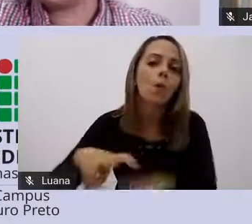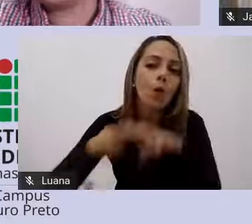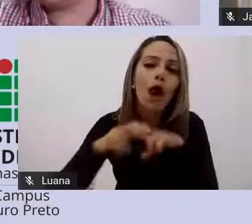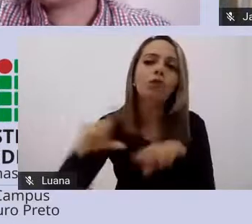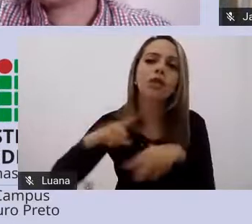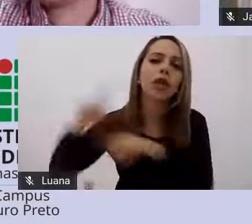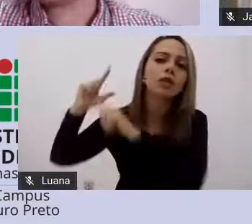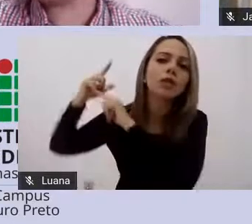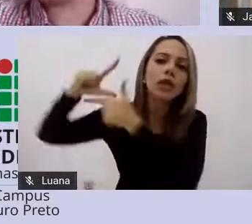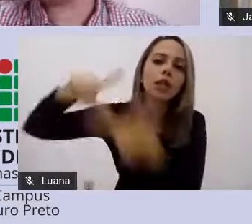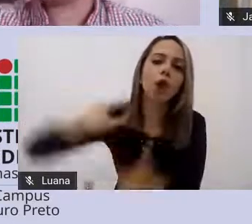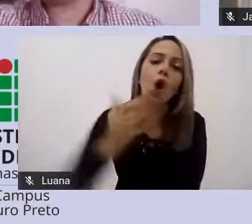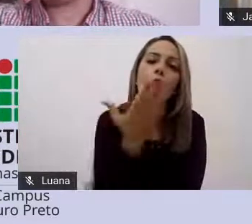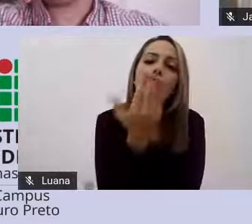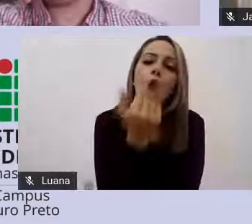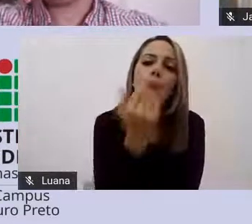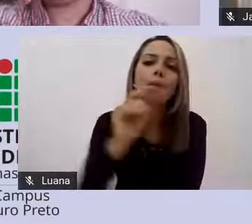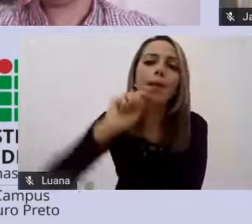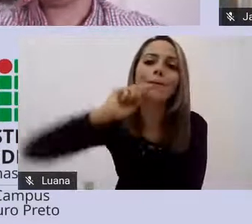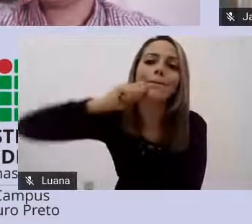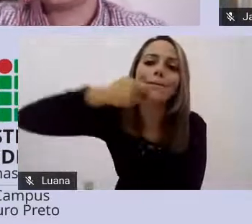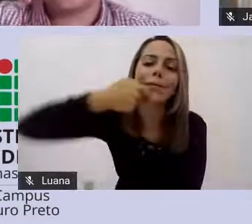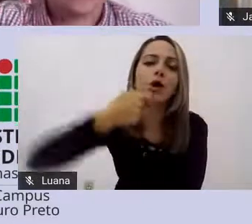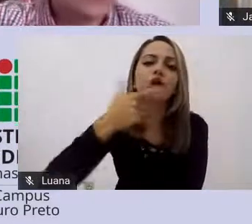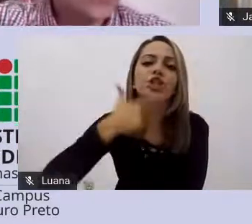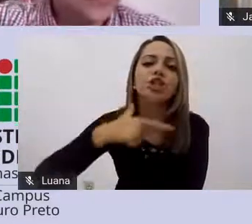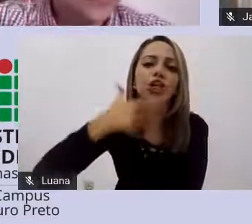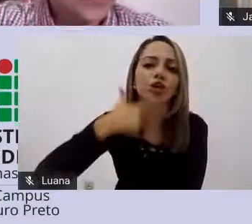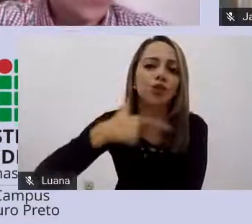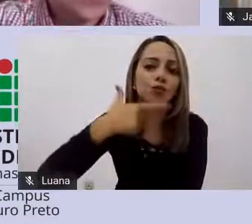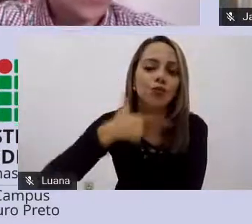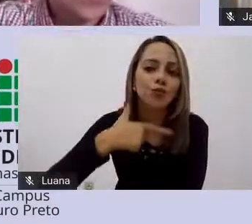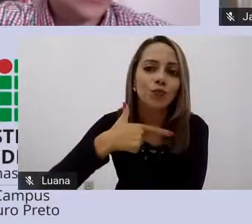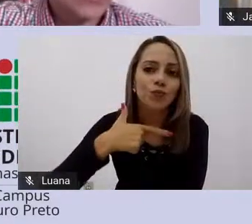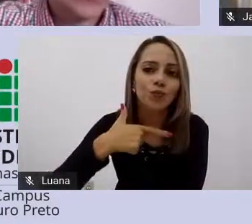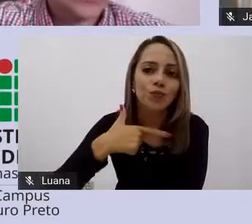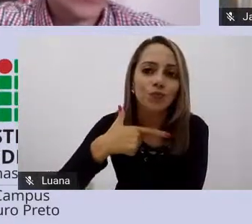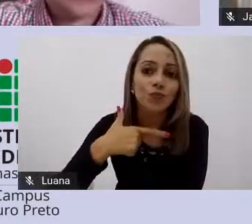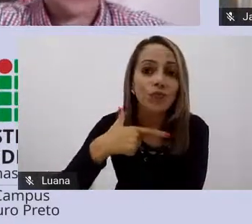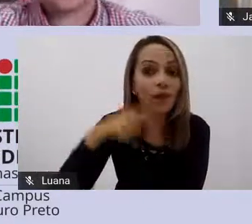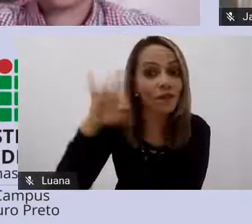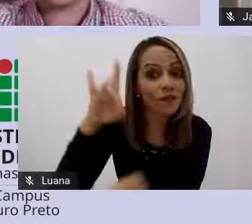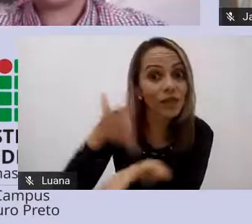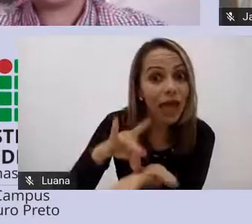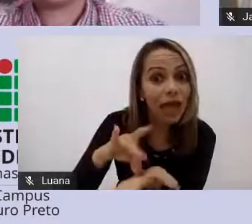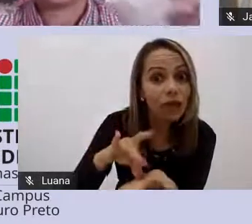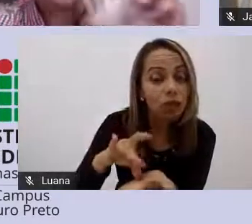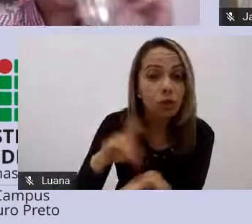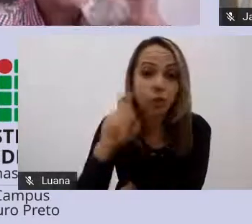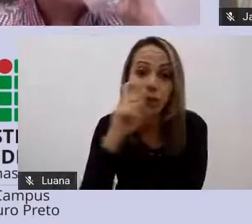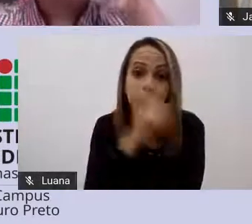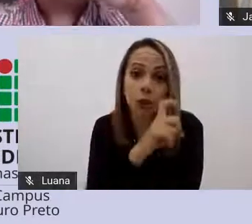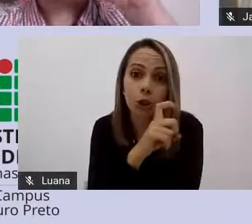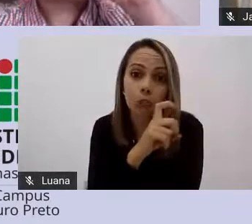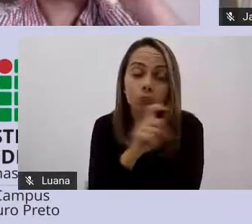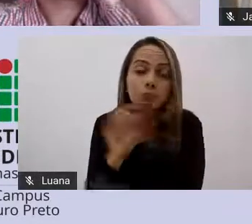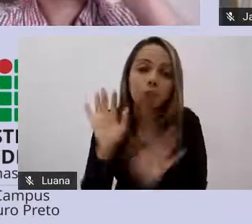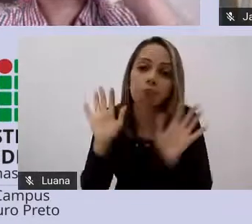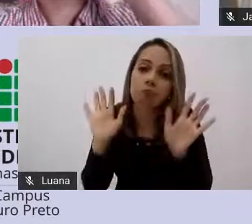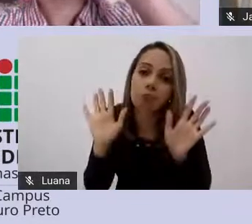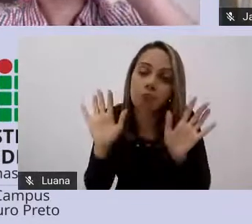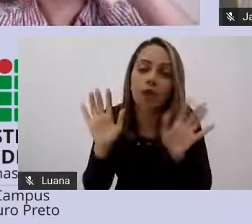E a memória vai se construindo em torno disso, e independe se isso é verdade, se não é, é 100% verdade ou